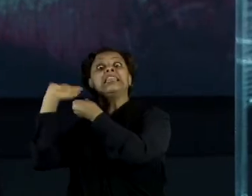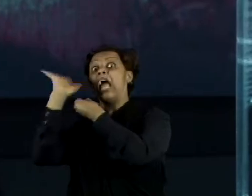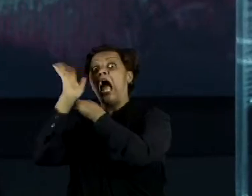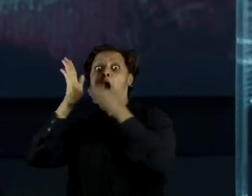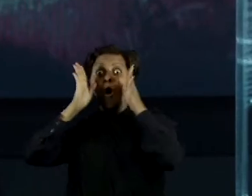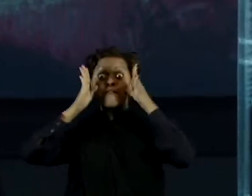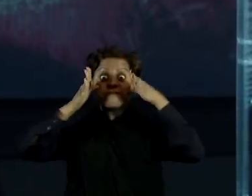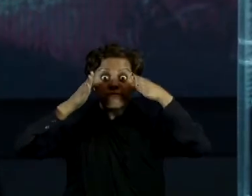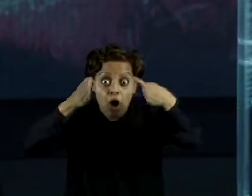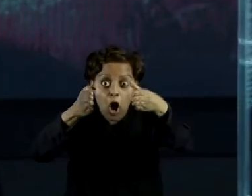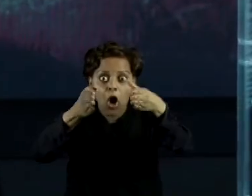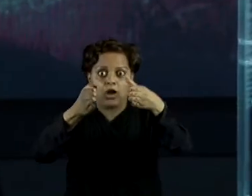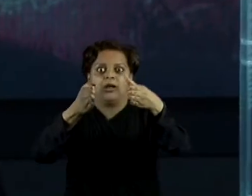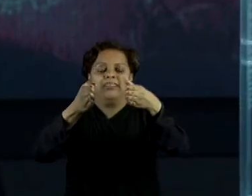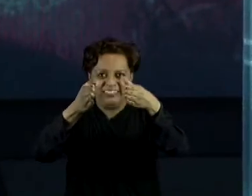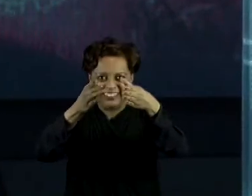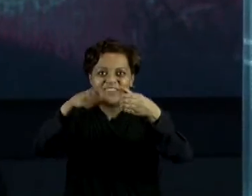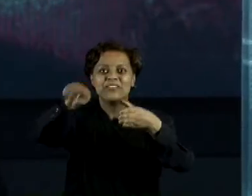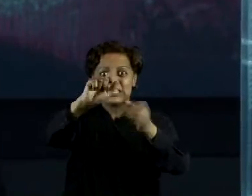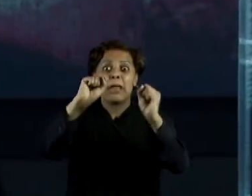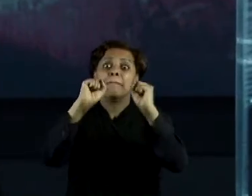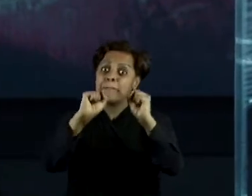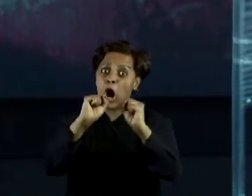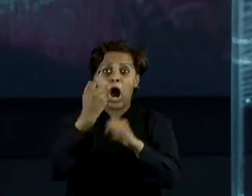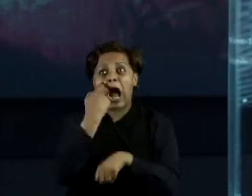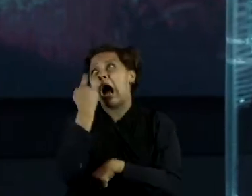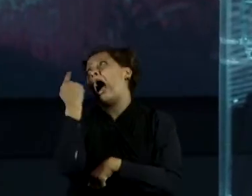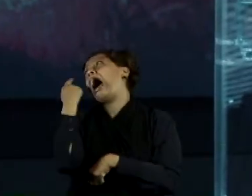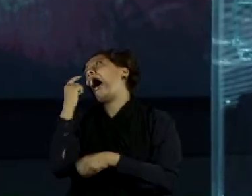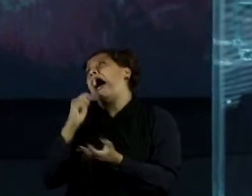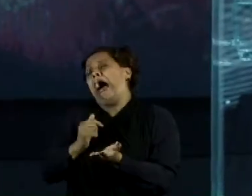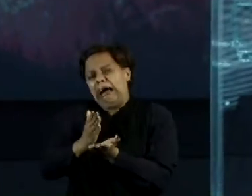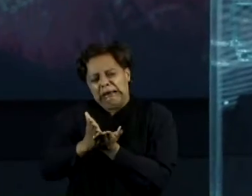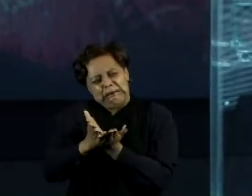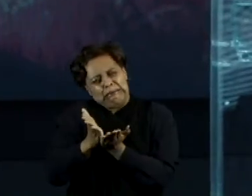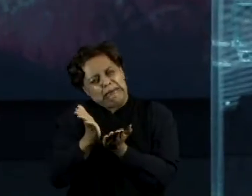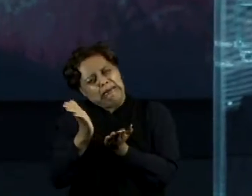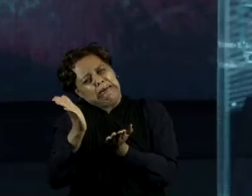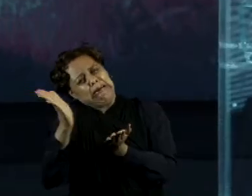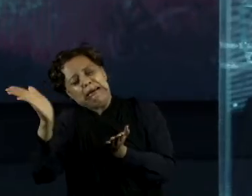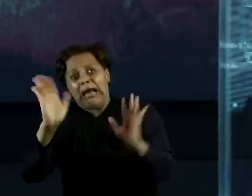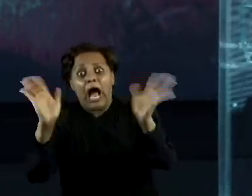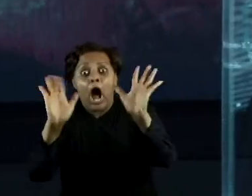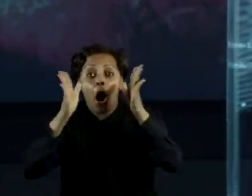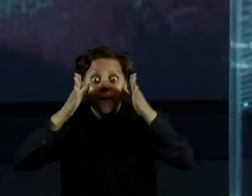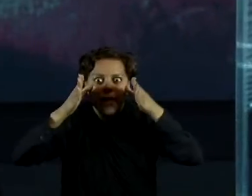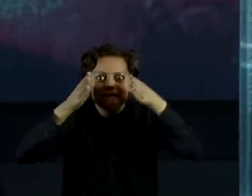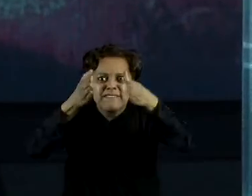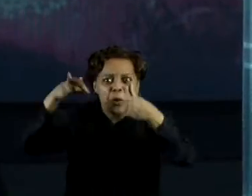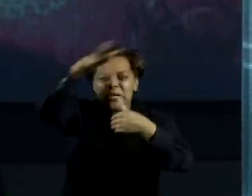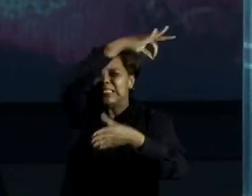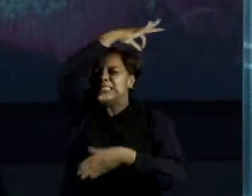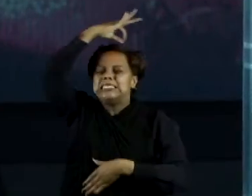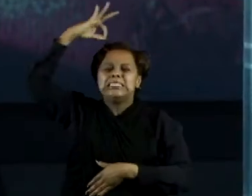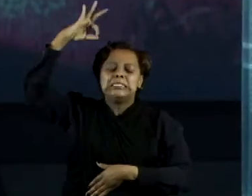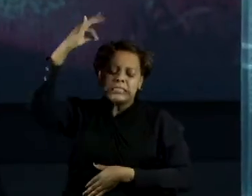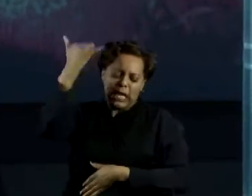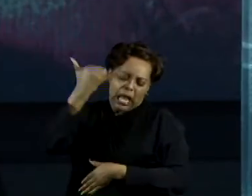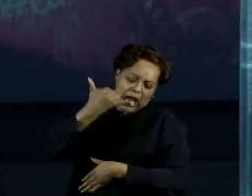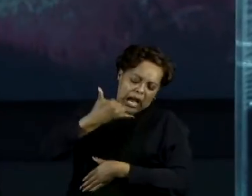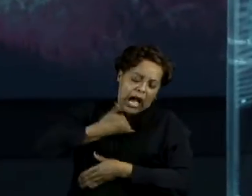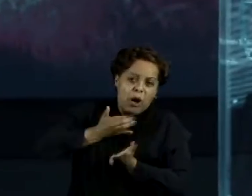para frente. Você pode cair, você pode começar a se desviar, mas o Espírito Santo de Deus vai falar com